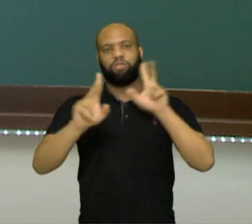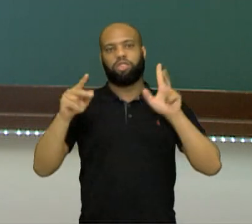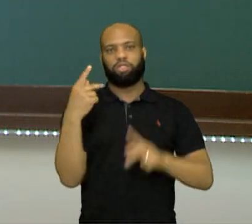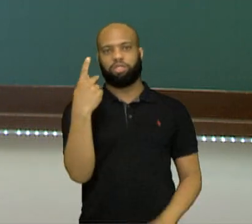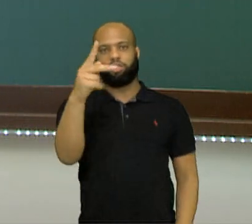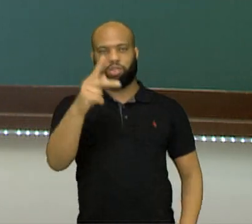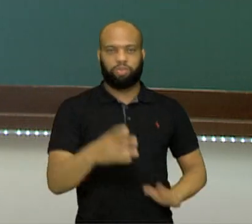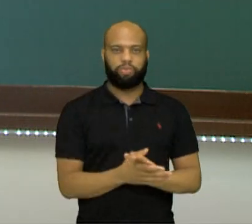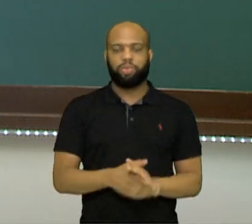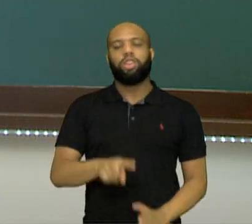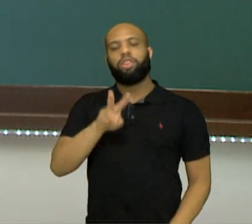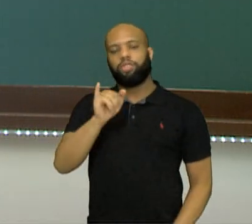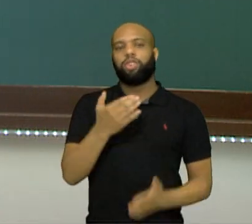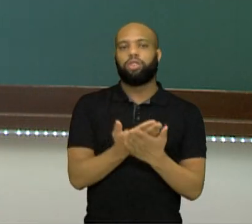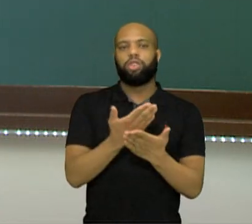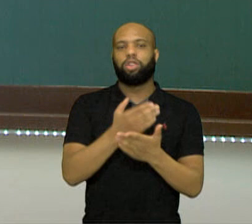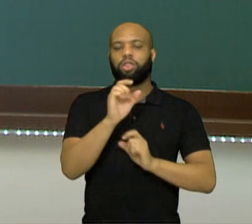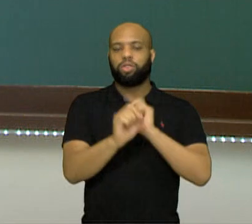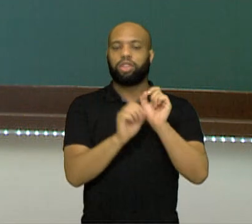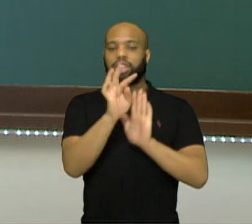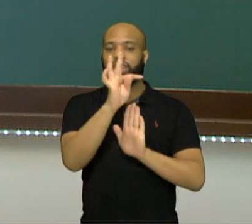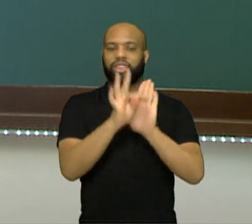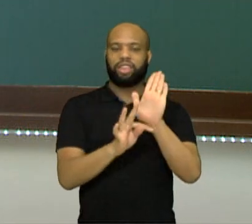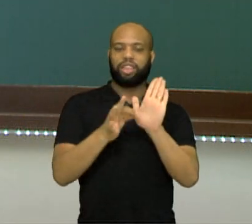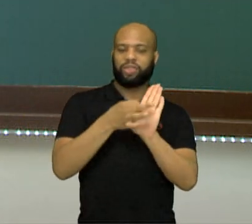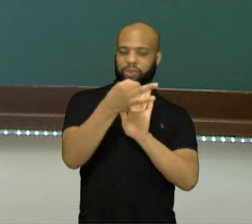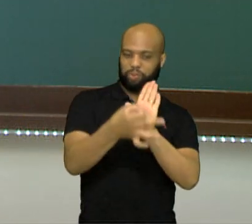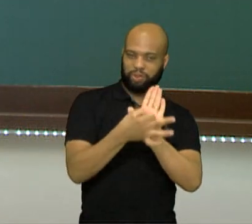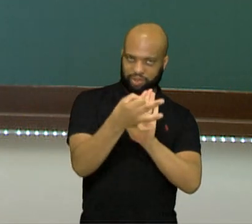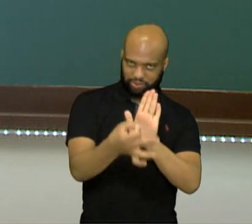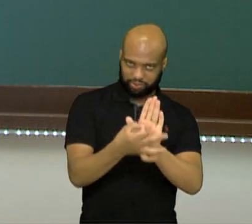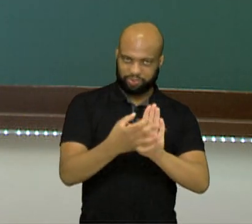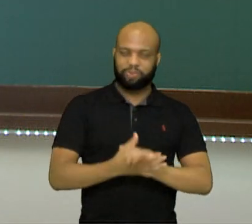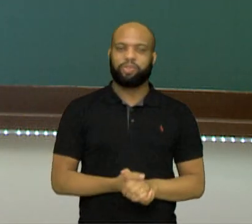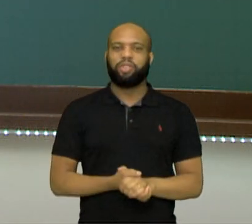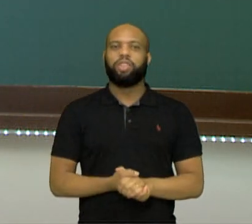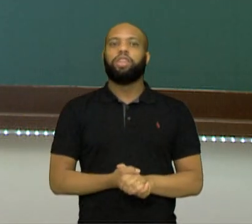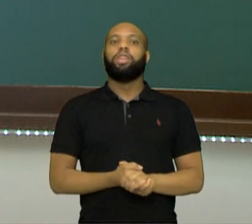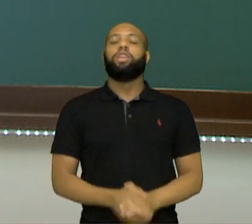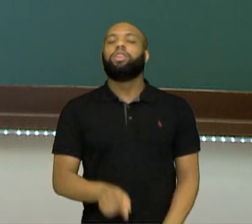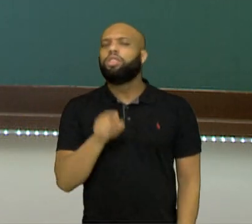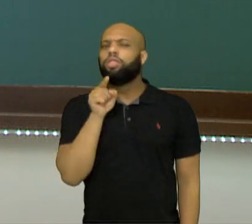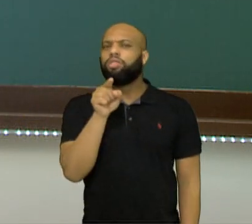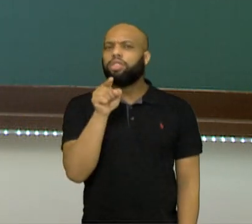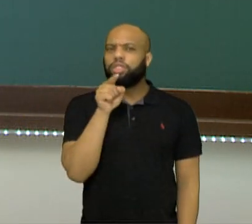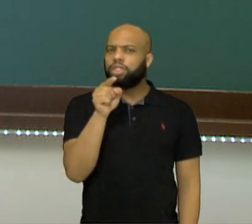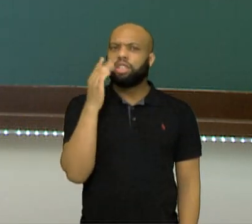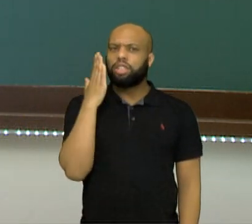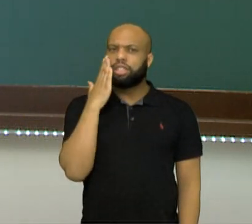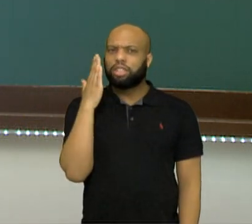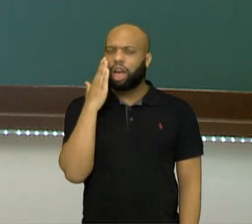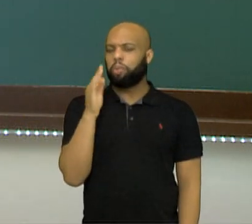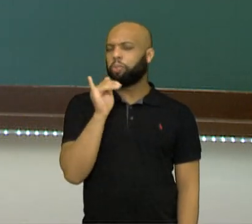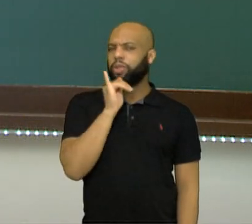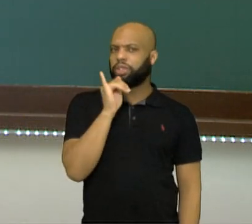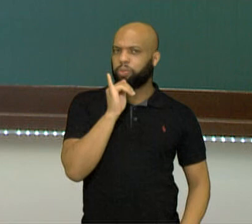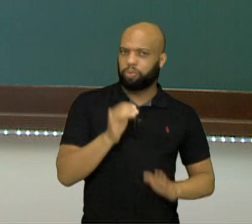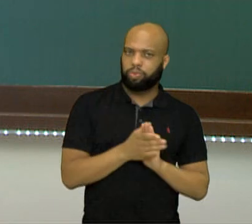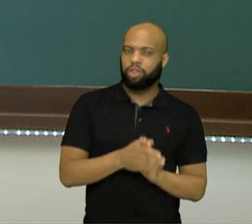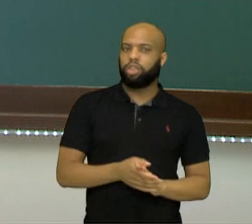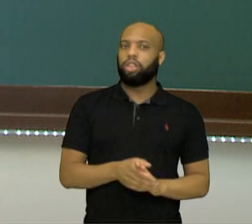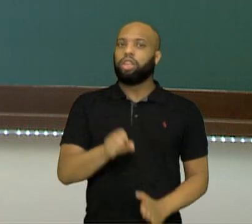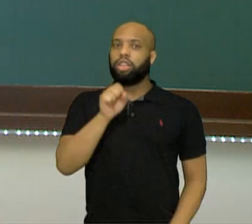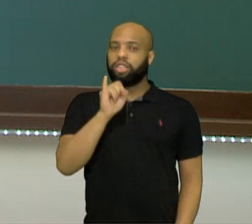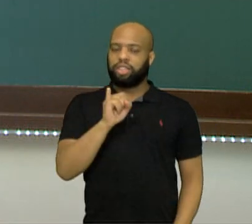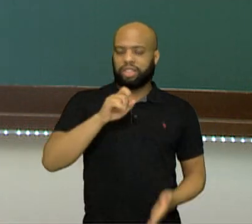quê? Artigo de opinião. É isso mesmo. E você sabe que para falar sobre artigo de